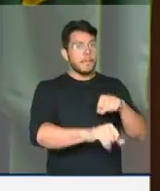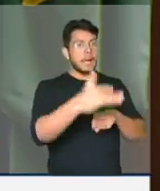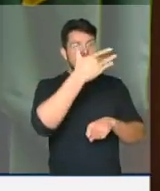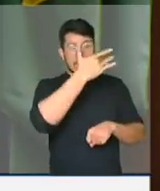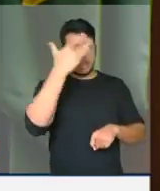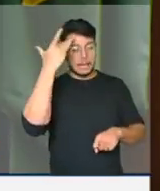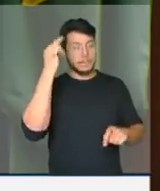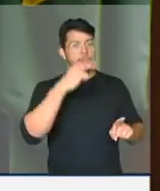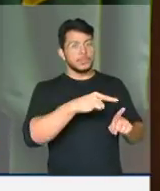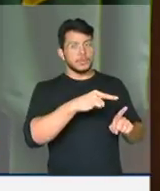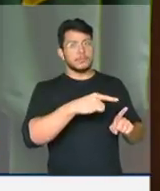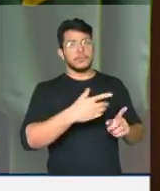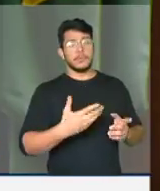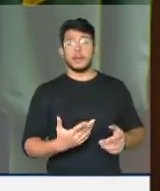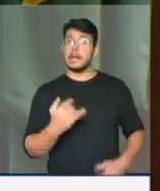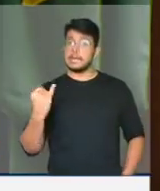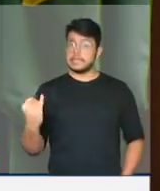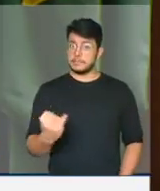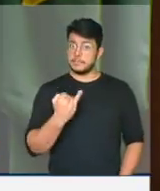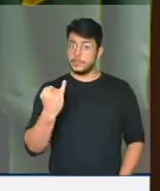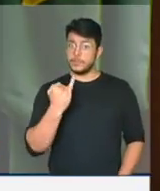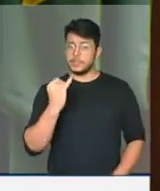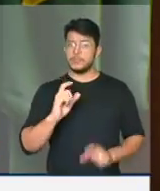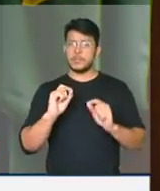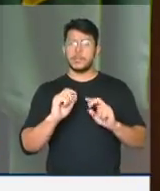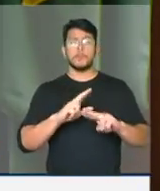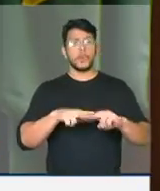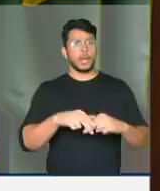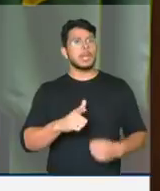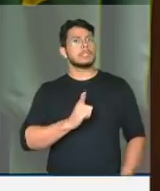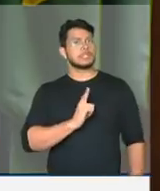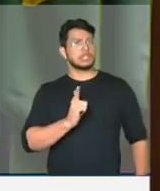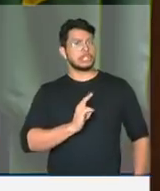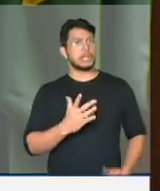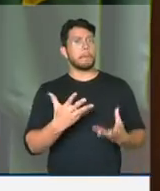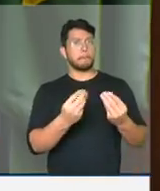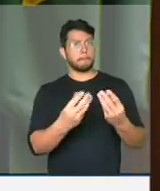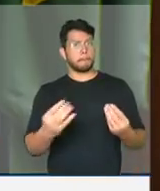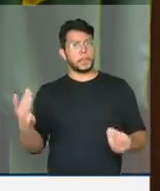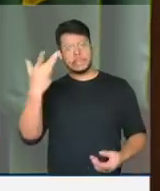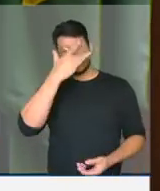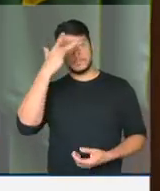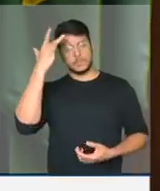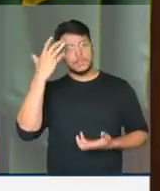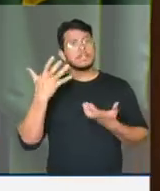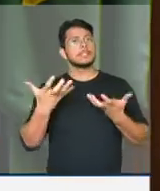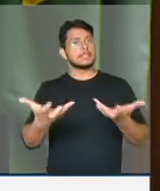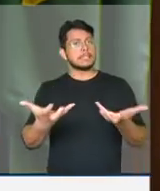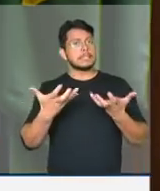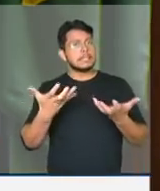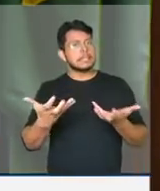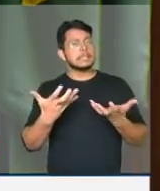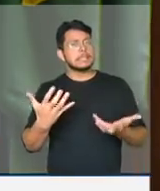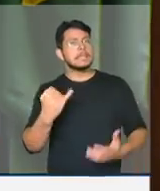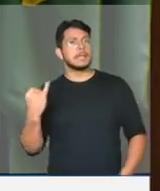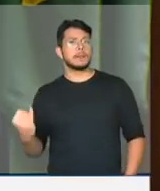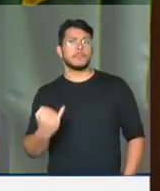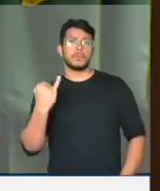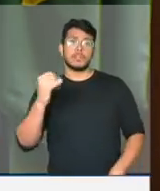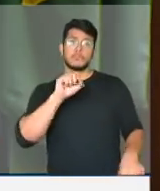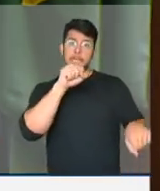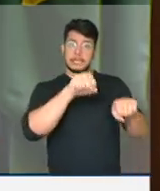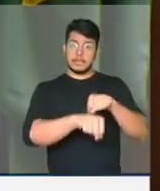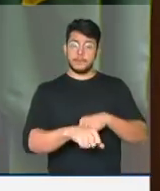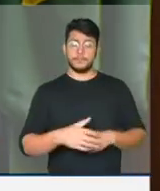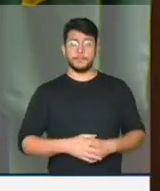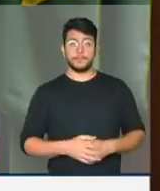importante que a gente preste atenção que muitos estavam interessados na morte do Adriano, porque ele sabia de muita coisa. Ele foi morto com 13 telefones